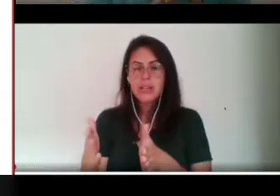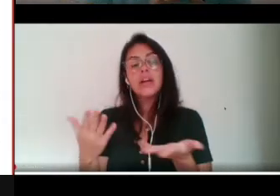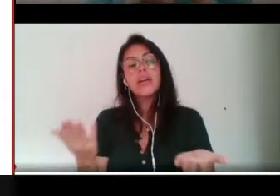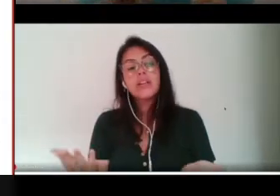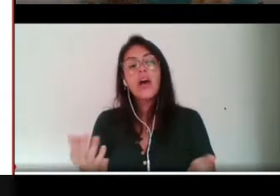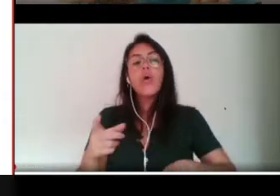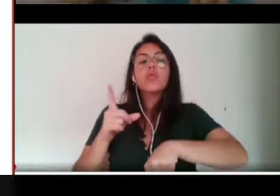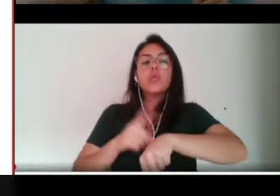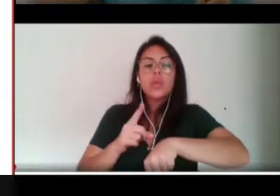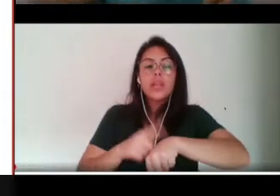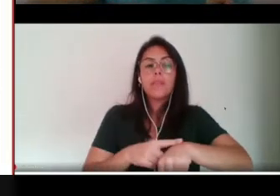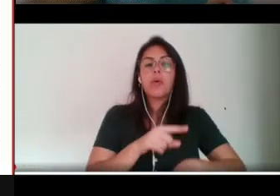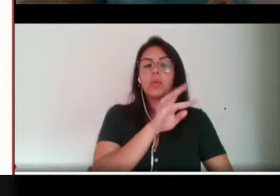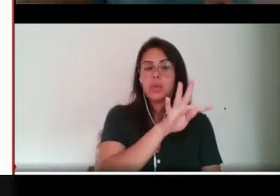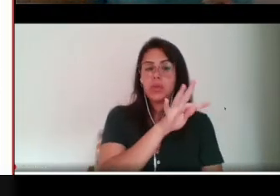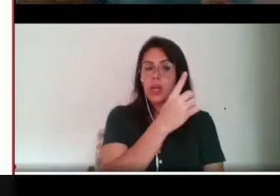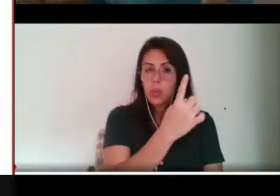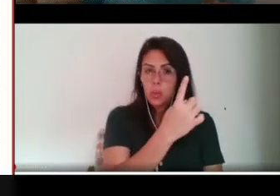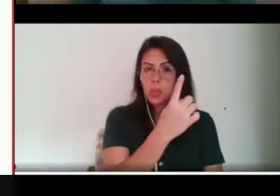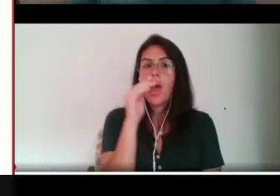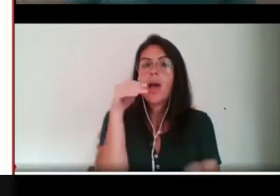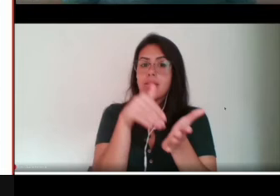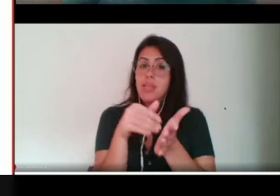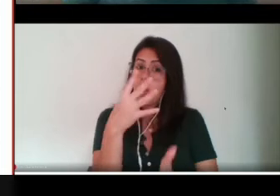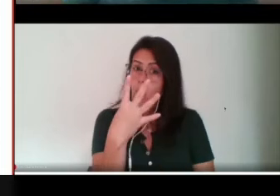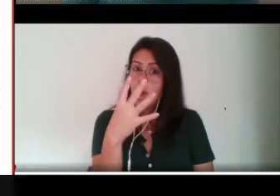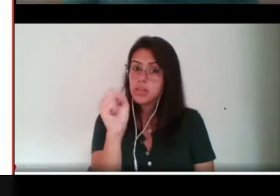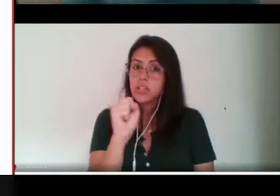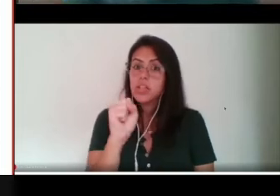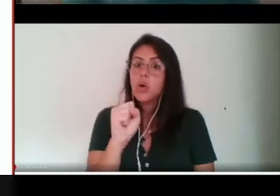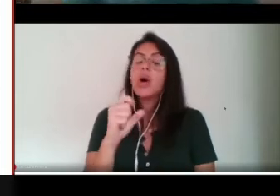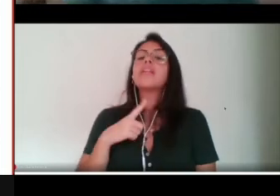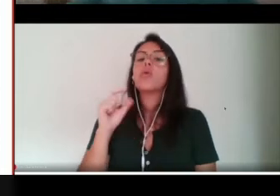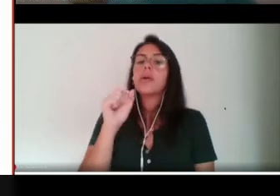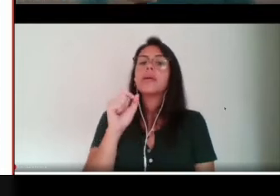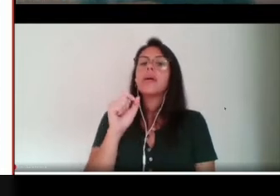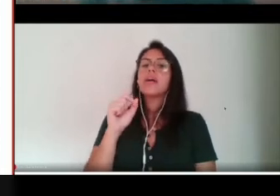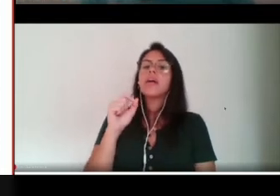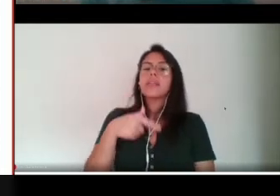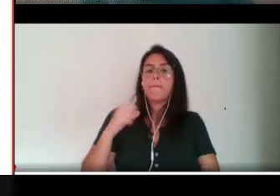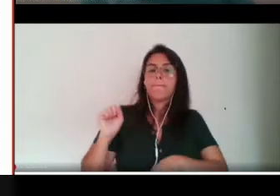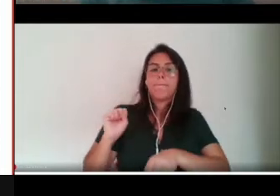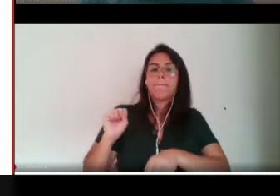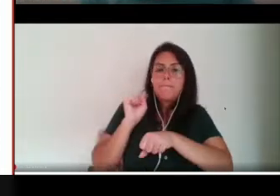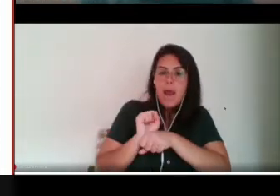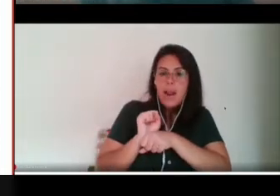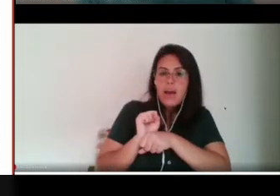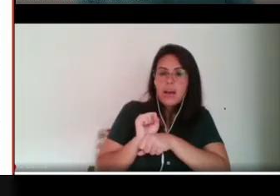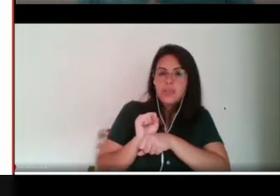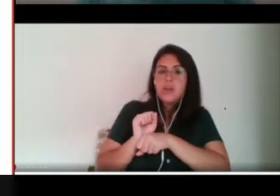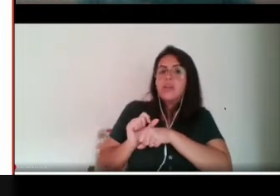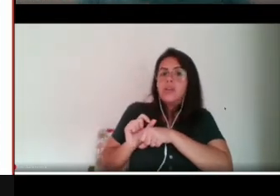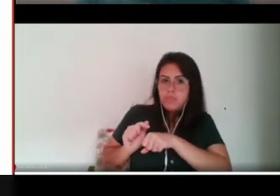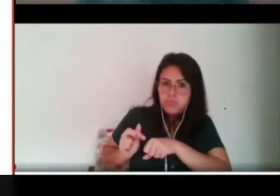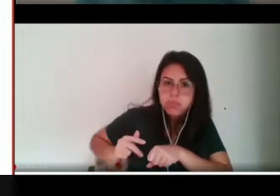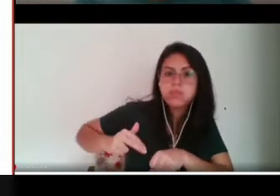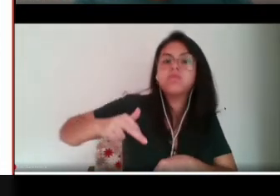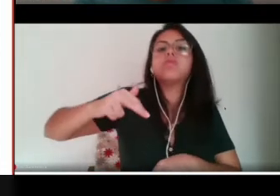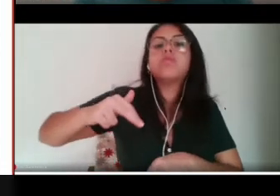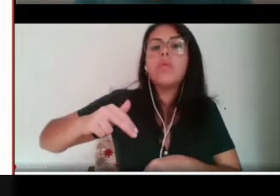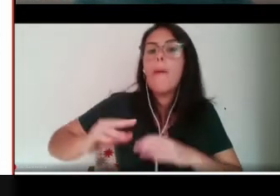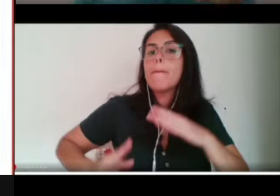do repouso e acelera até a sua velocidade máxima. Então, eu tenho um movimento